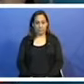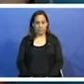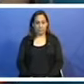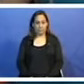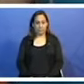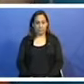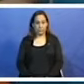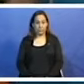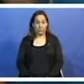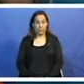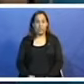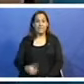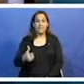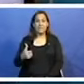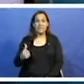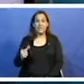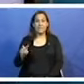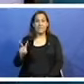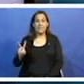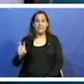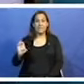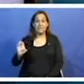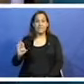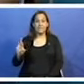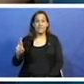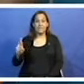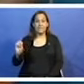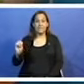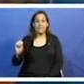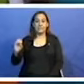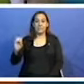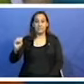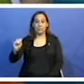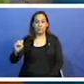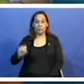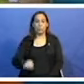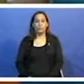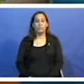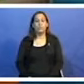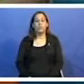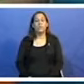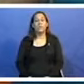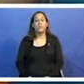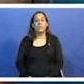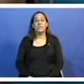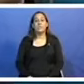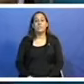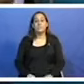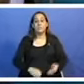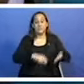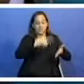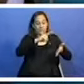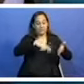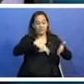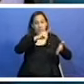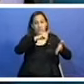que tem quantos versos? 6. E aí, no, na literatura de cordel, eles chamam